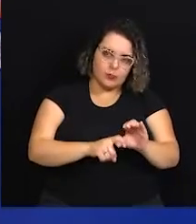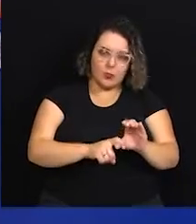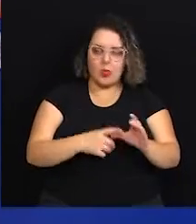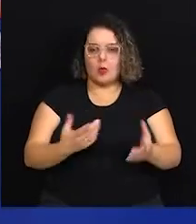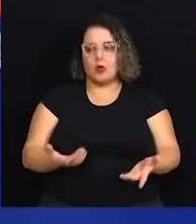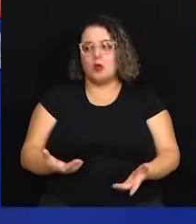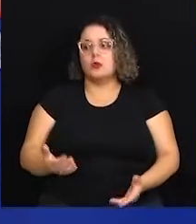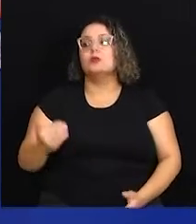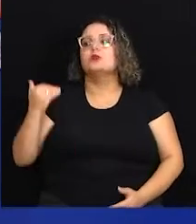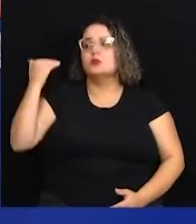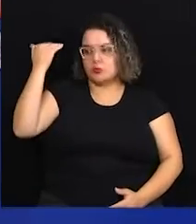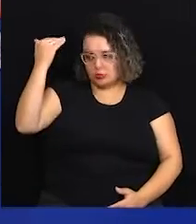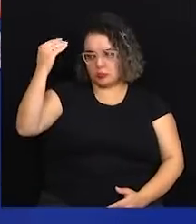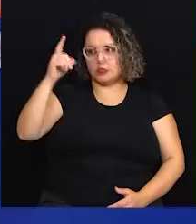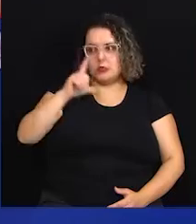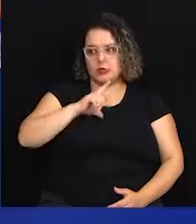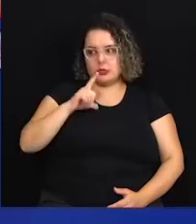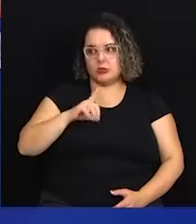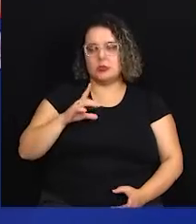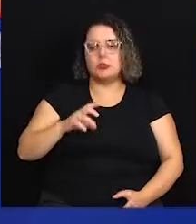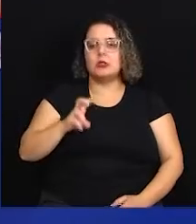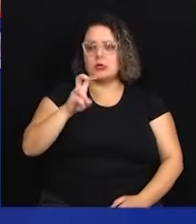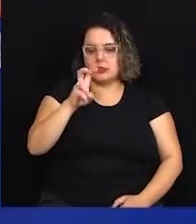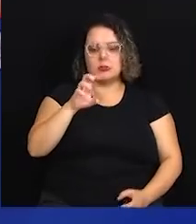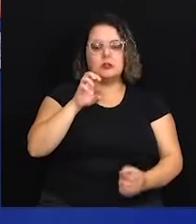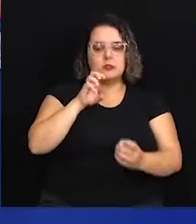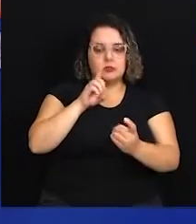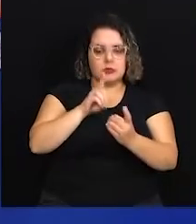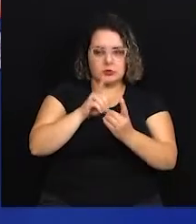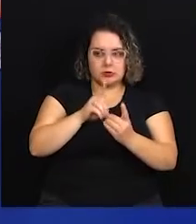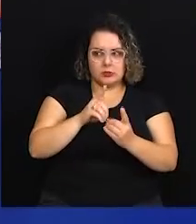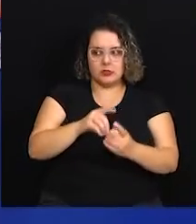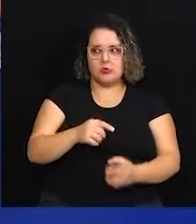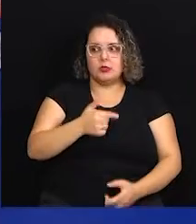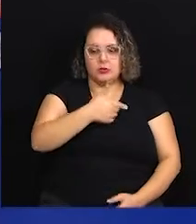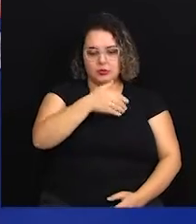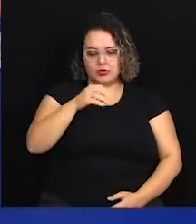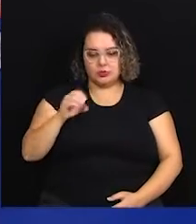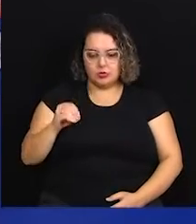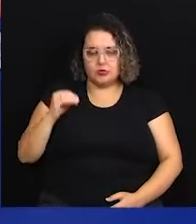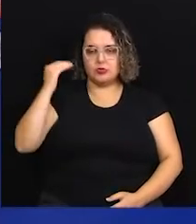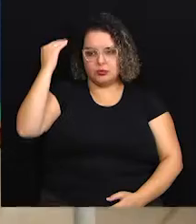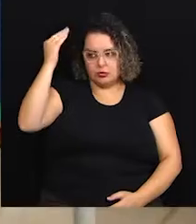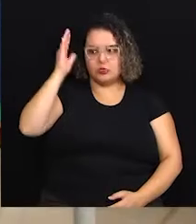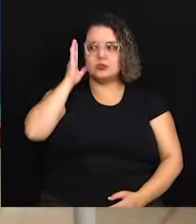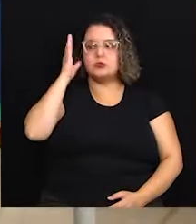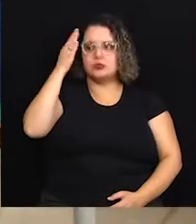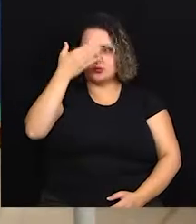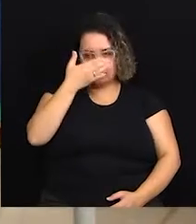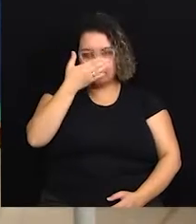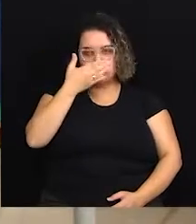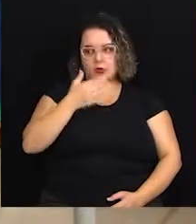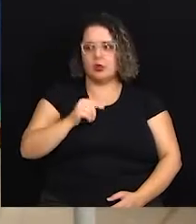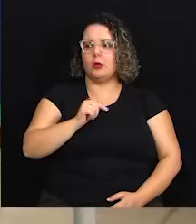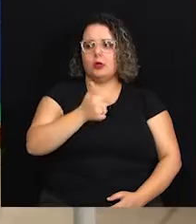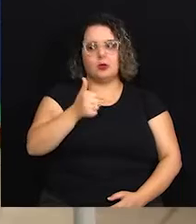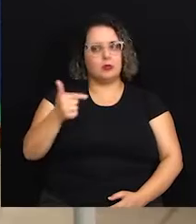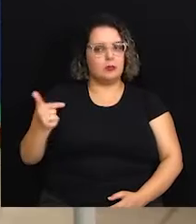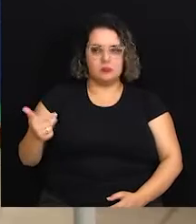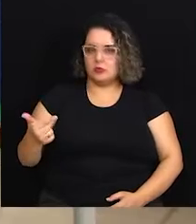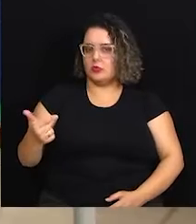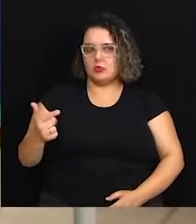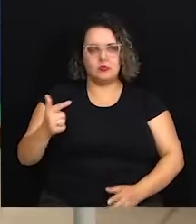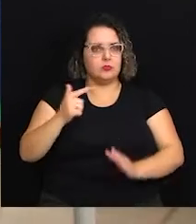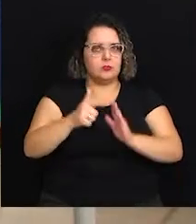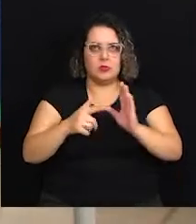Dos adultos, a gente tem condições de atender mais 5 adultos, né? Seria um grupo de 20 adultos surdo-cegos. Não temos também uma fila